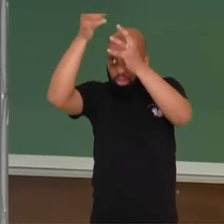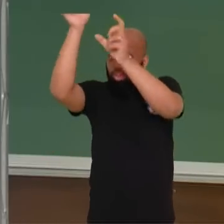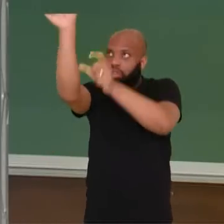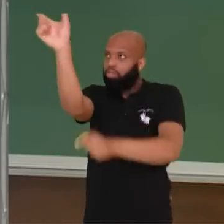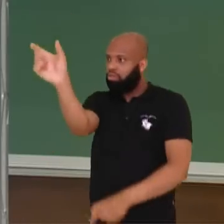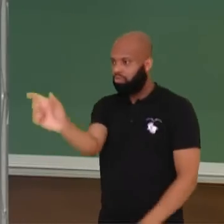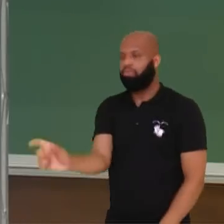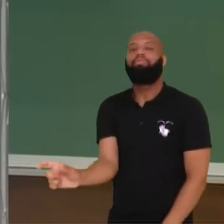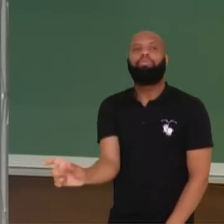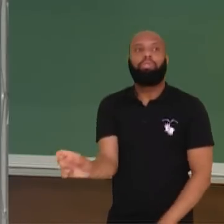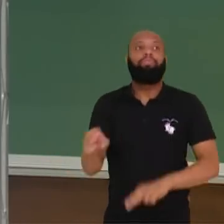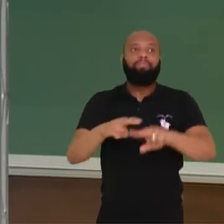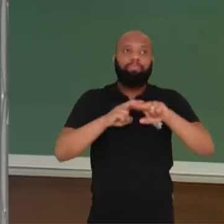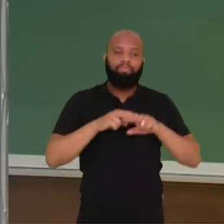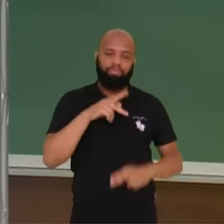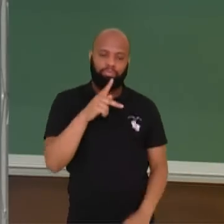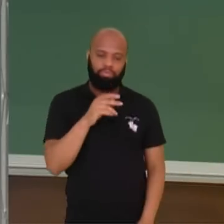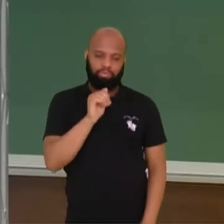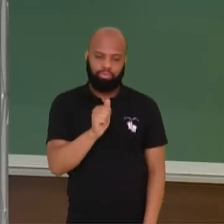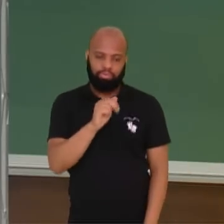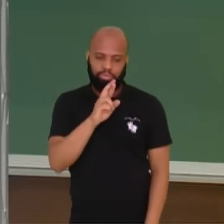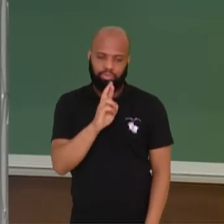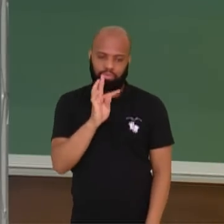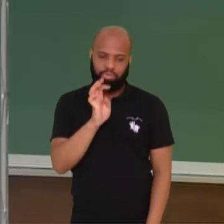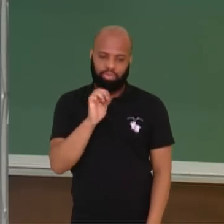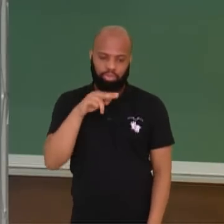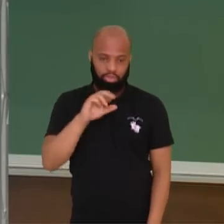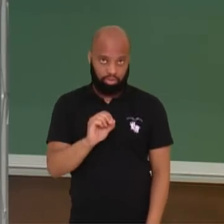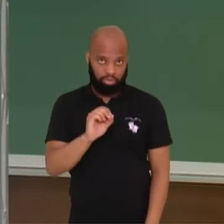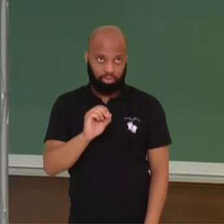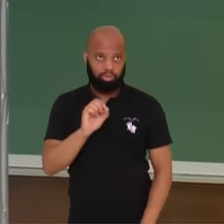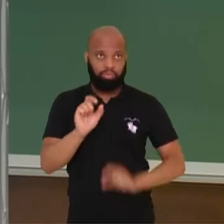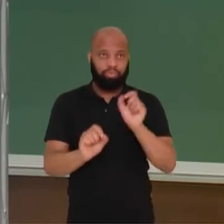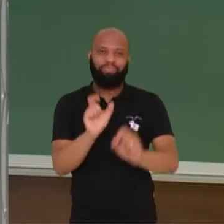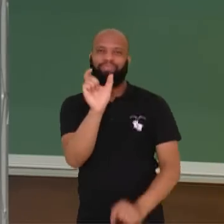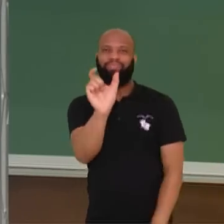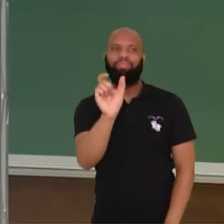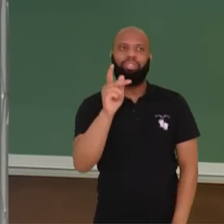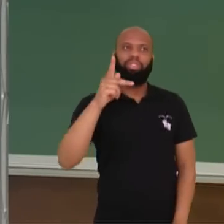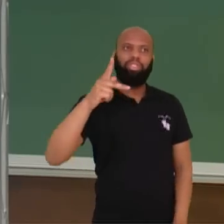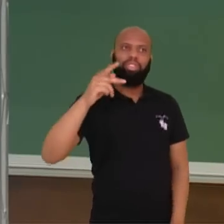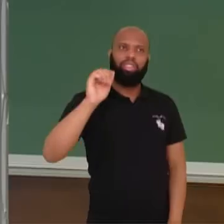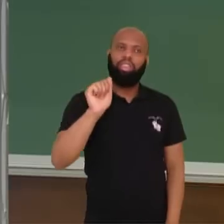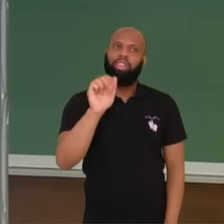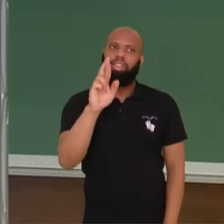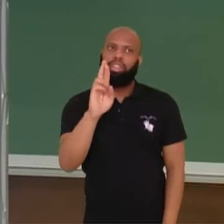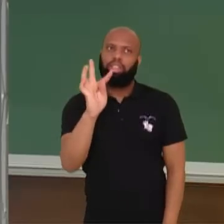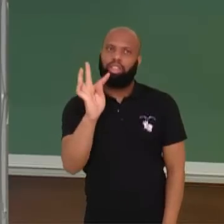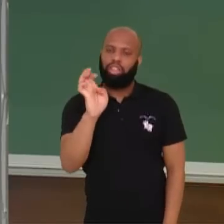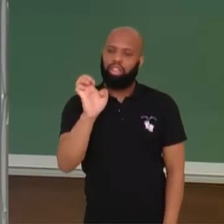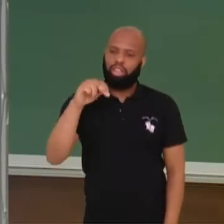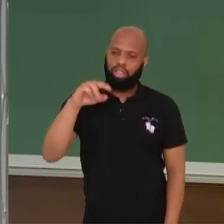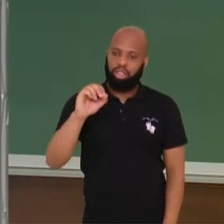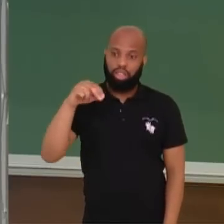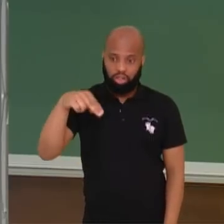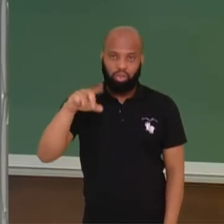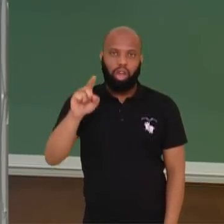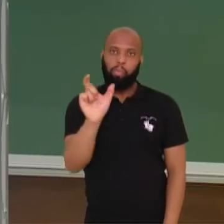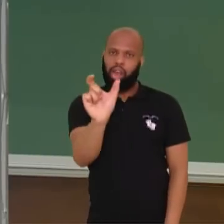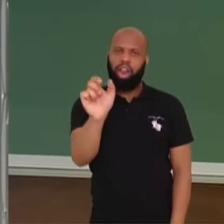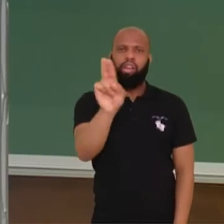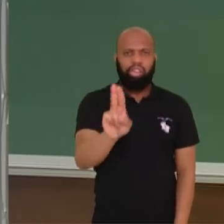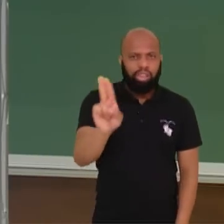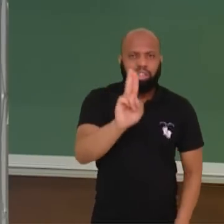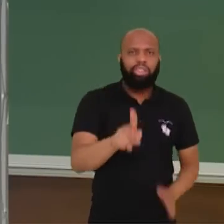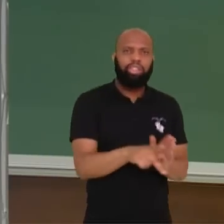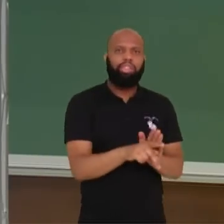isso, Pártenon, que é o templo de Atenas, é uma palavra que você vê em ciências. A professora de ciências, quando fala das